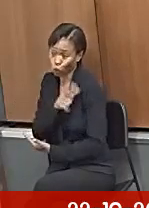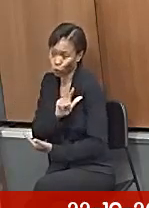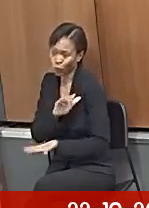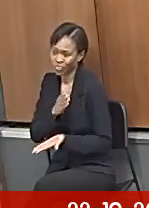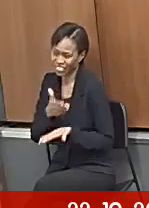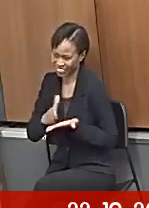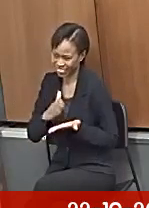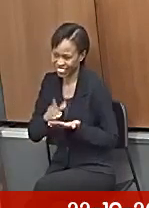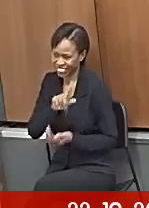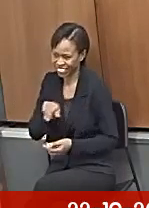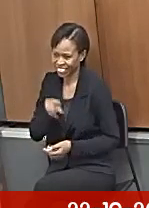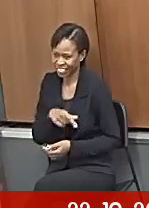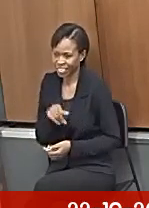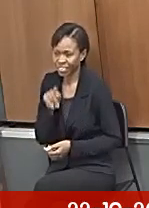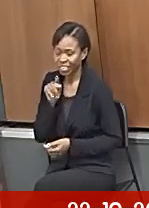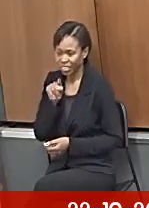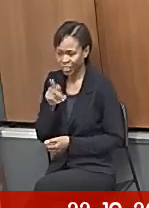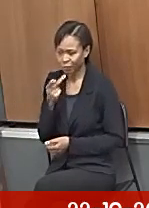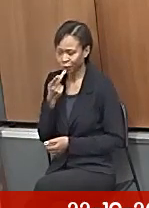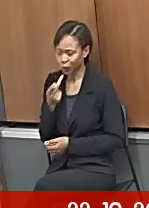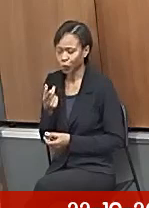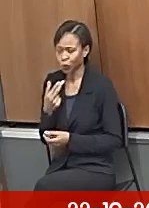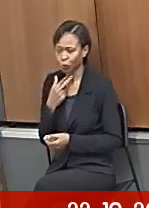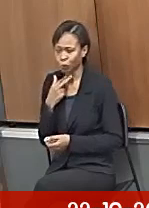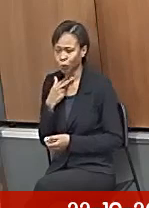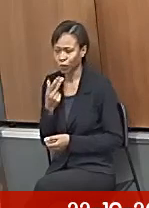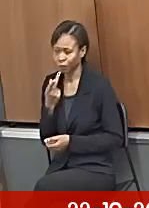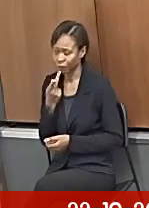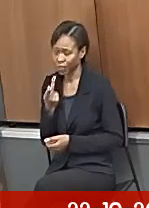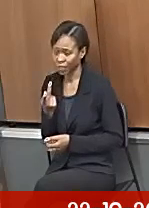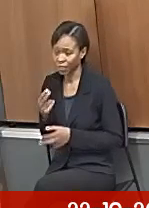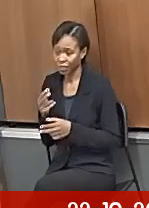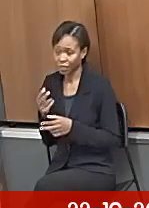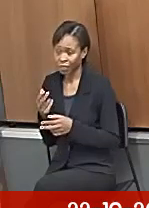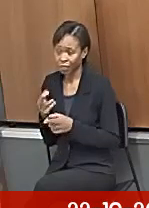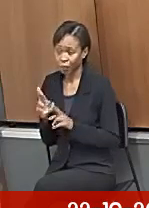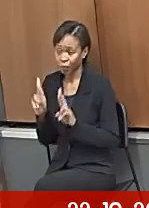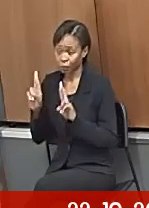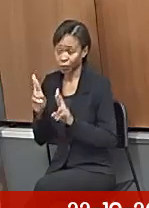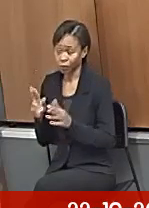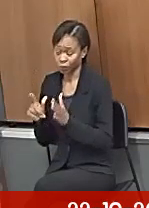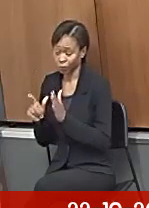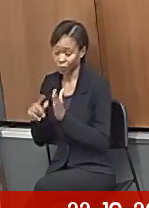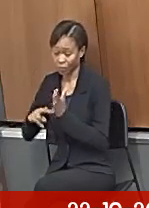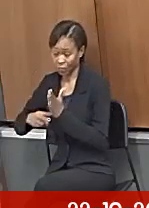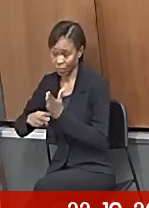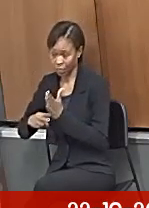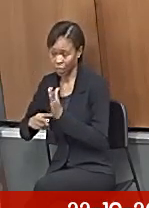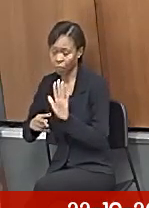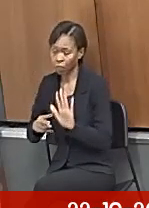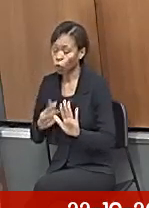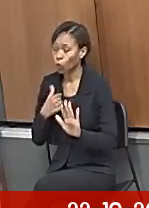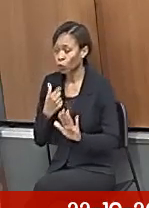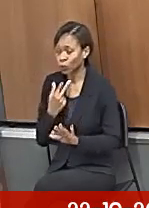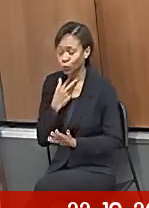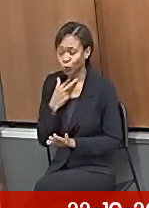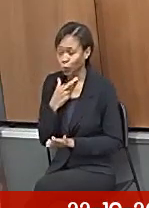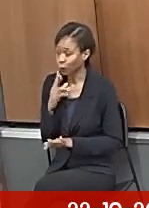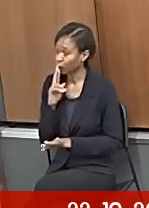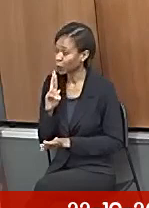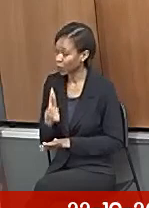A senhora falou que não pode falar pelo sindicato. Não, é, eu não posso falar pelo sindicato, pelas escolas. Eu não posso responder